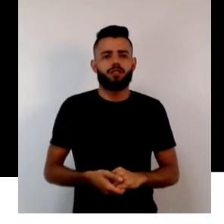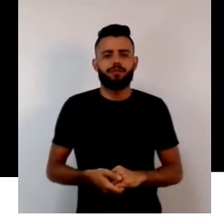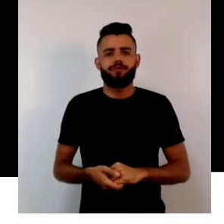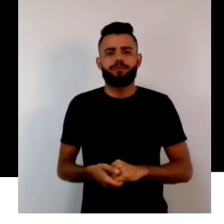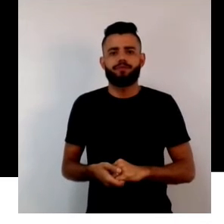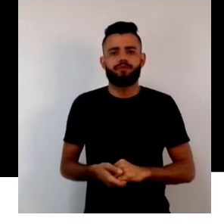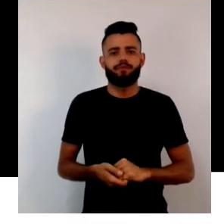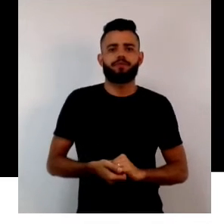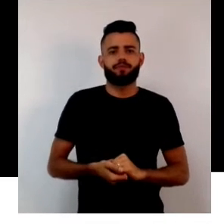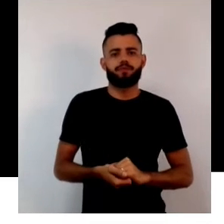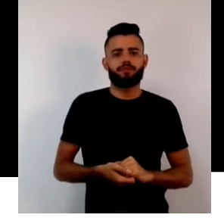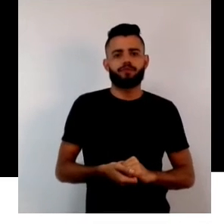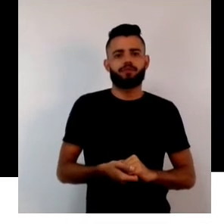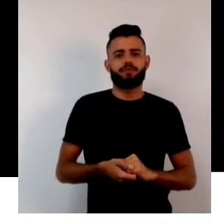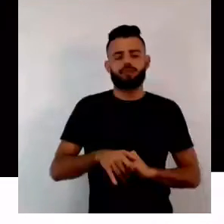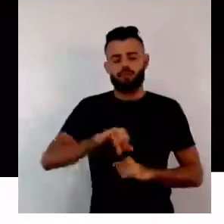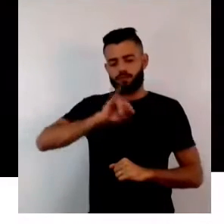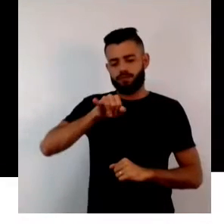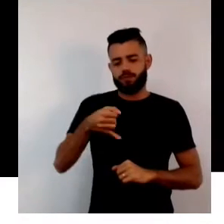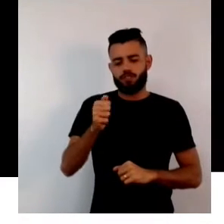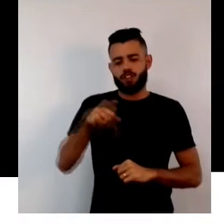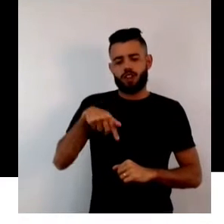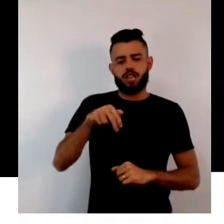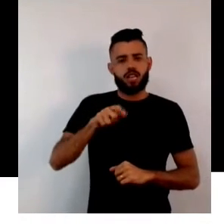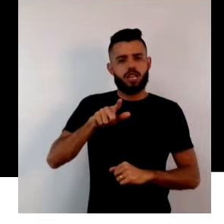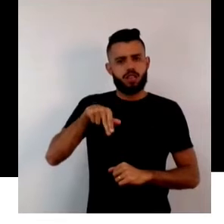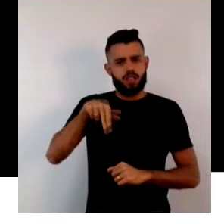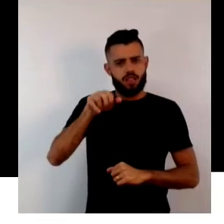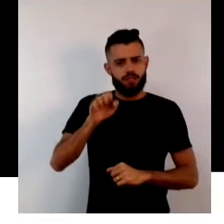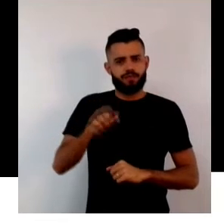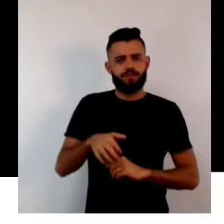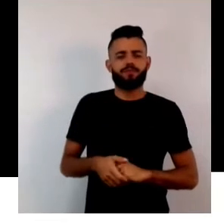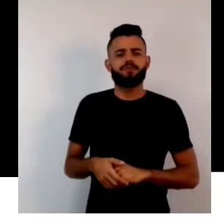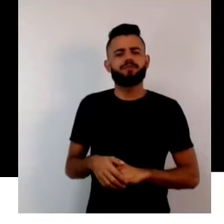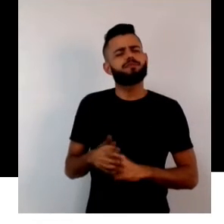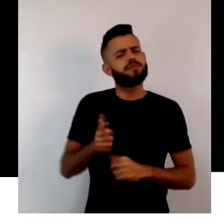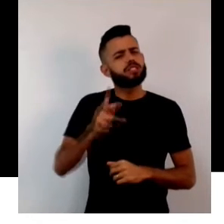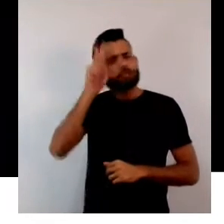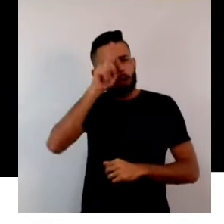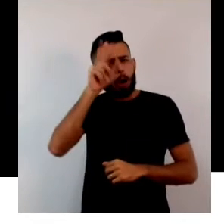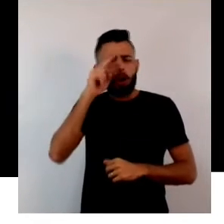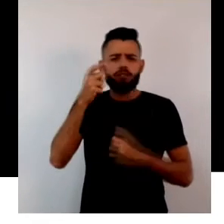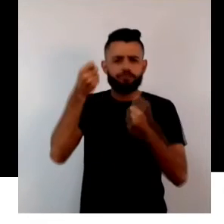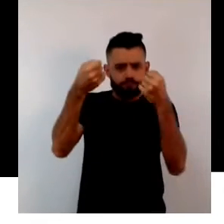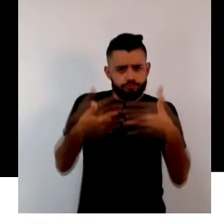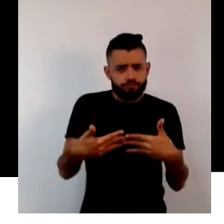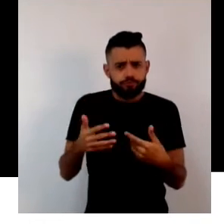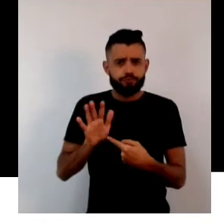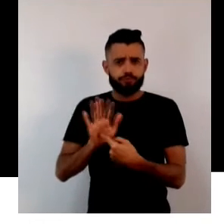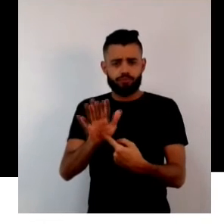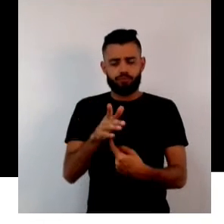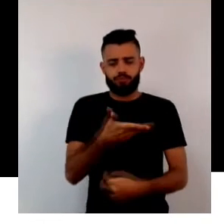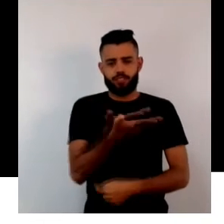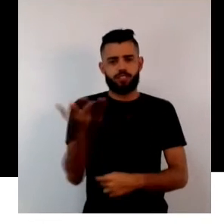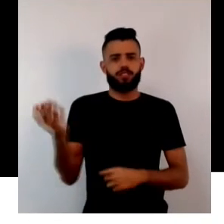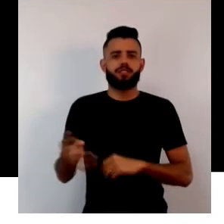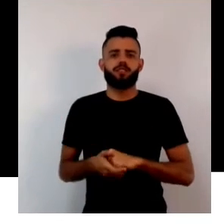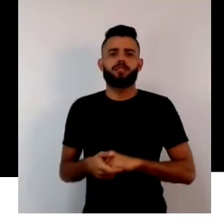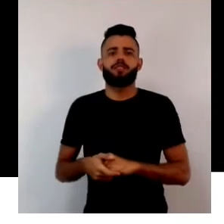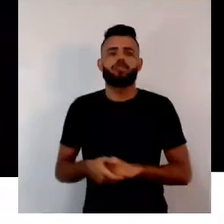Jaqueline, você tem algum conto para contar para a gente? Tenho alguns, né? Alguns,